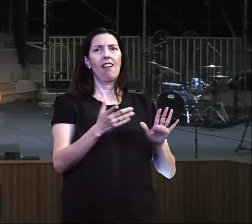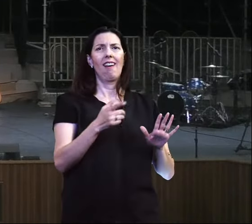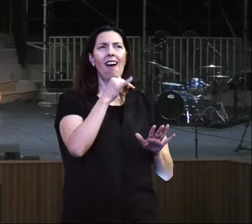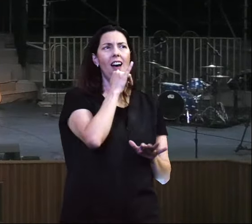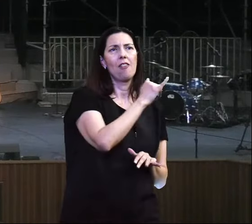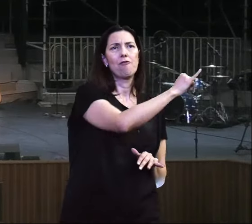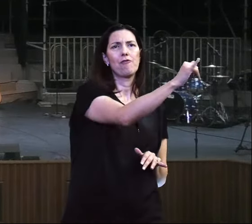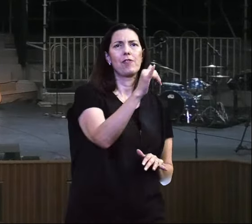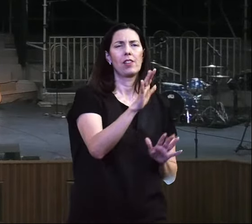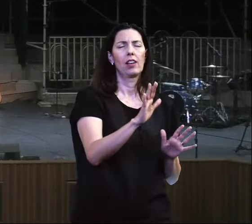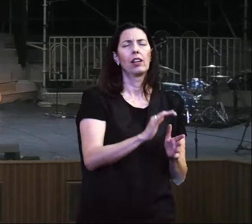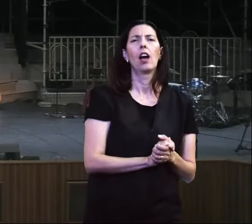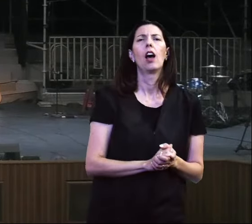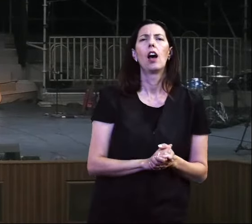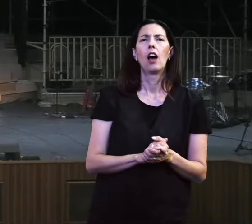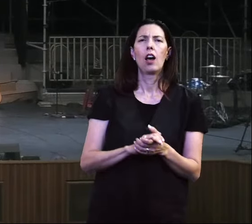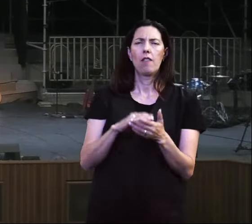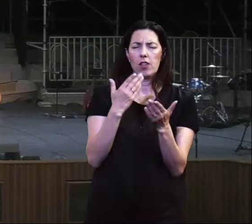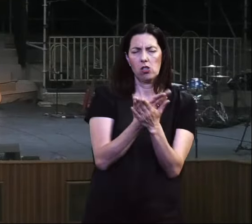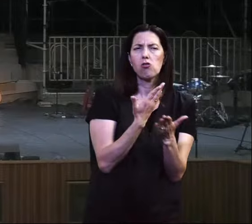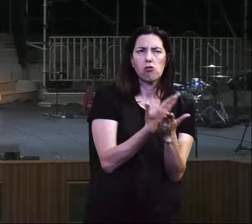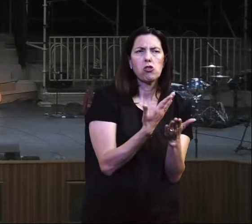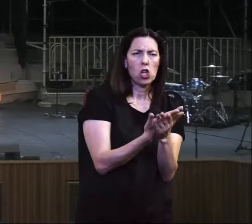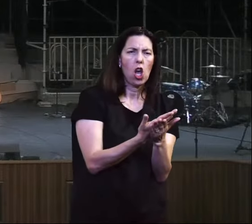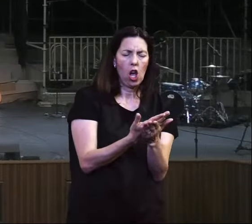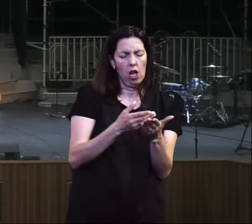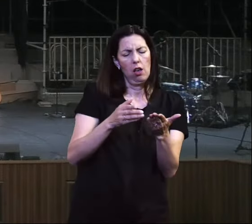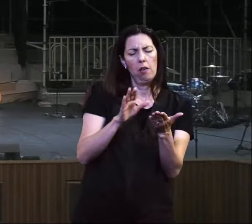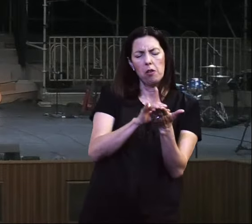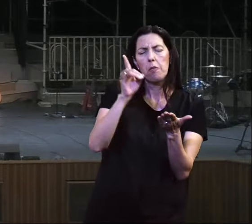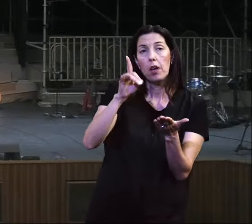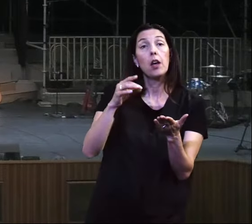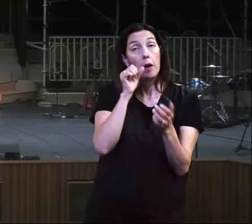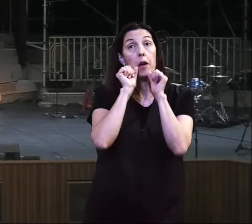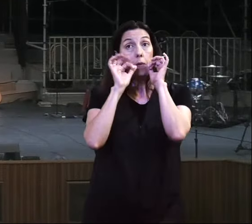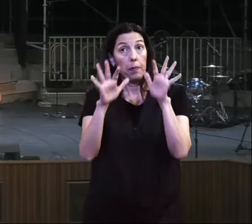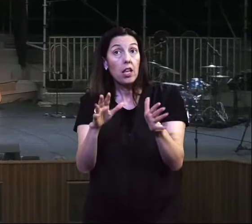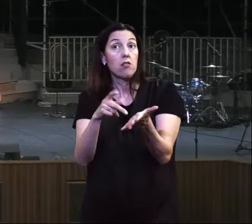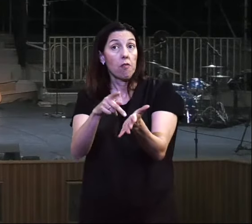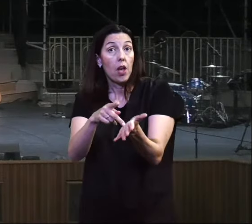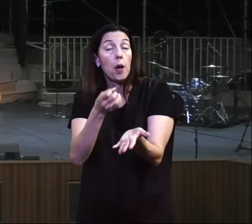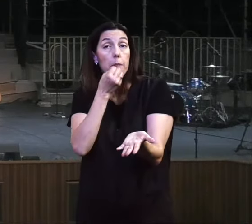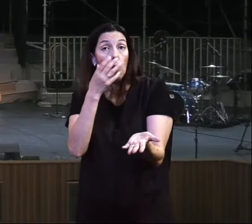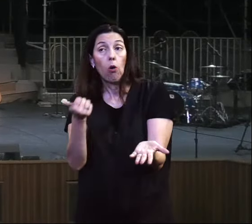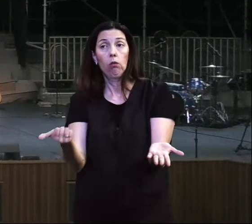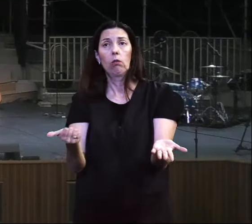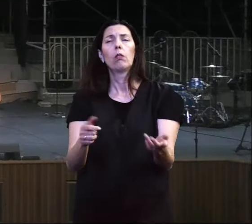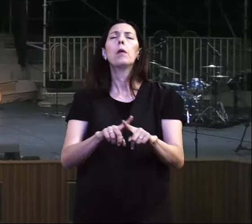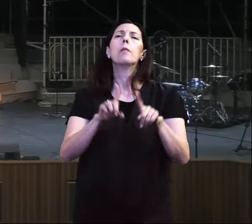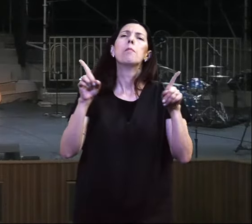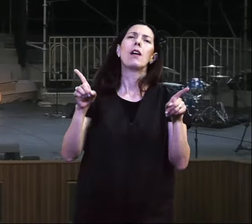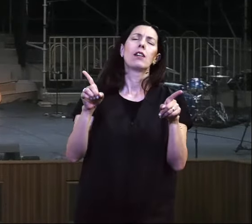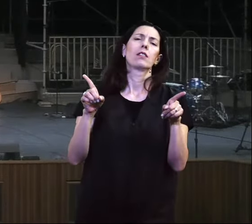Aí, você vai estudar apologética, você vai fazer estudo bíblico, é uma bênção tudo isso, eu entendo que tem que ser feito.